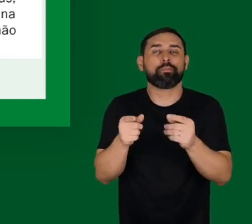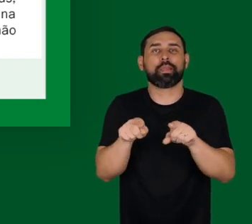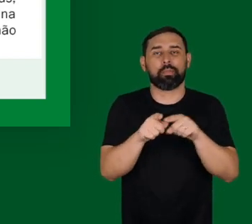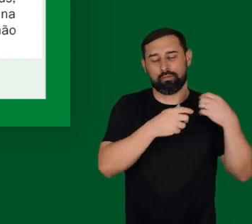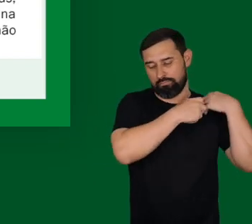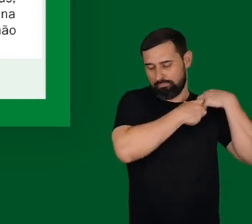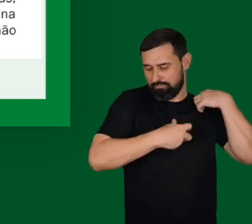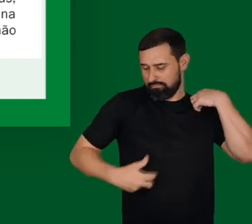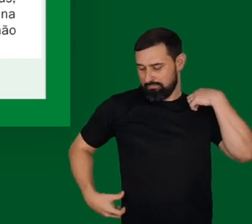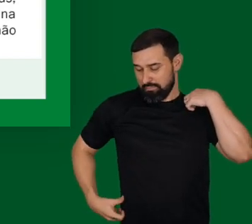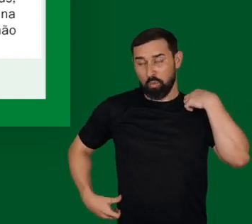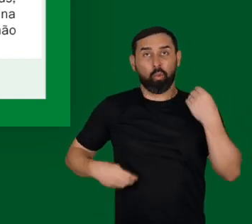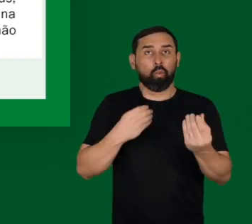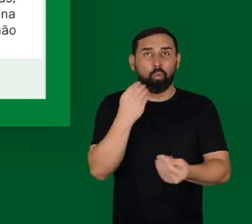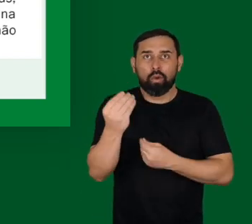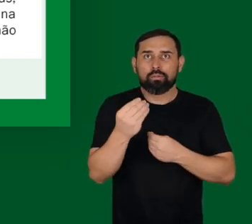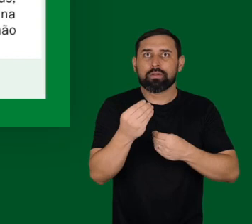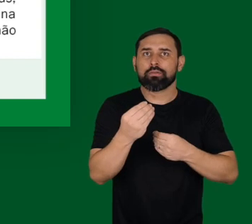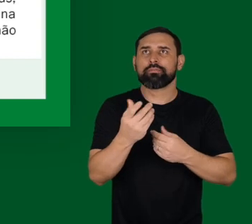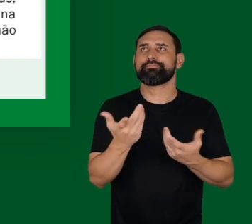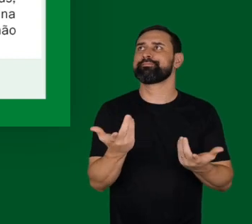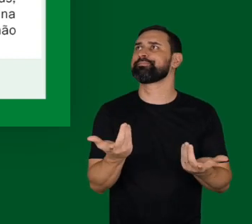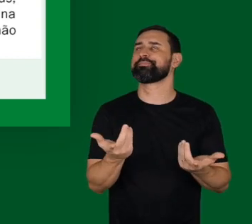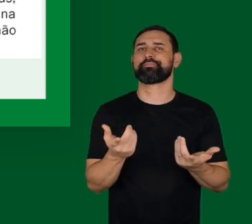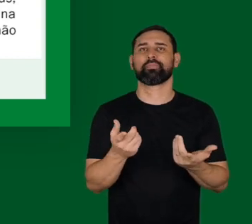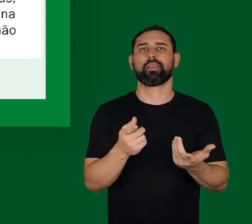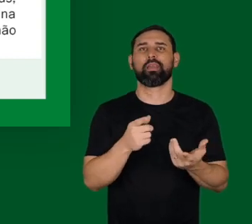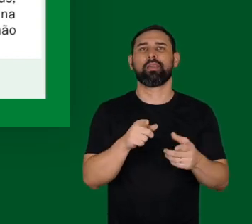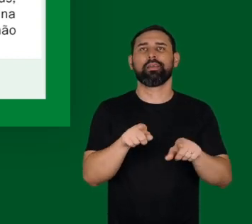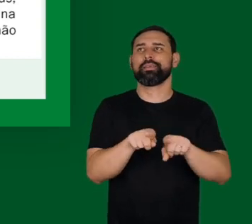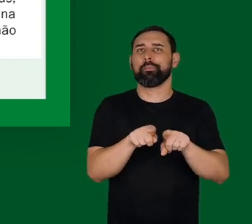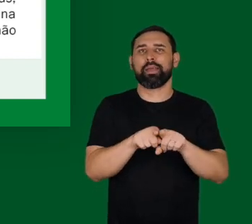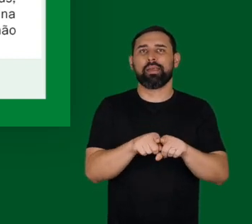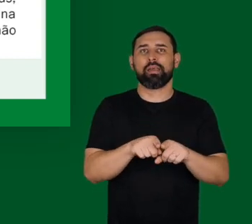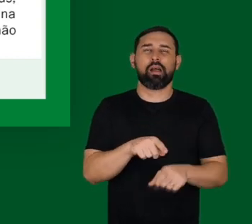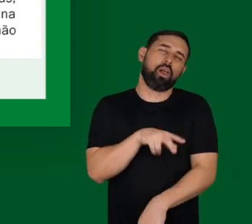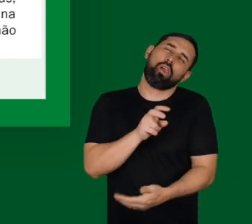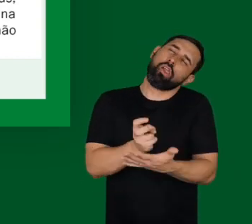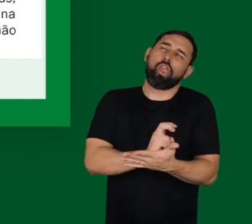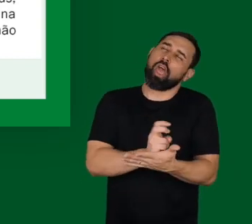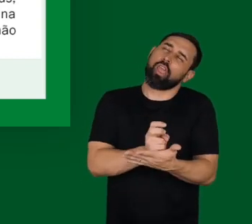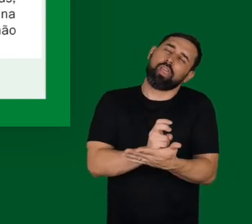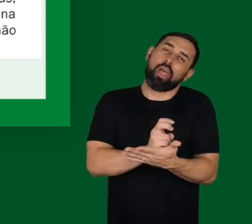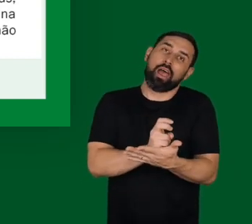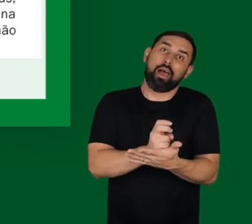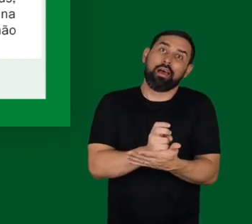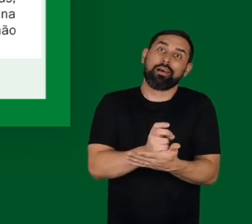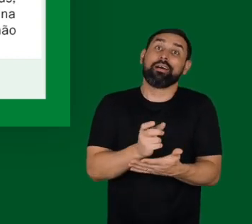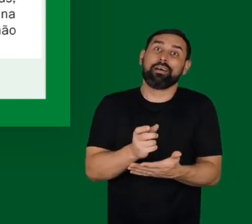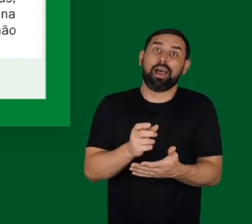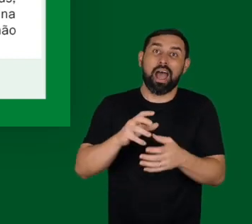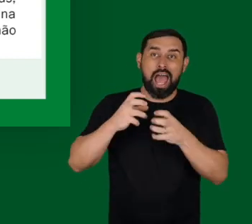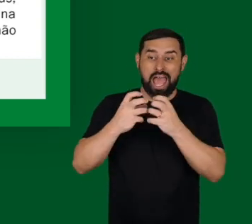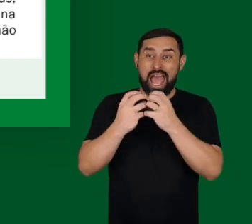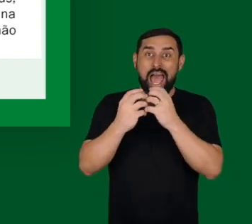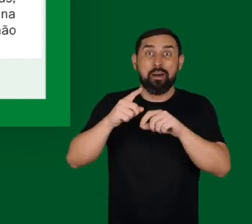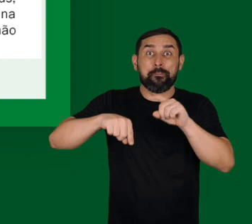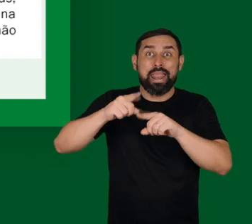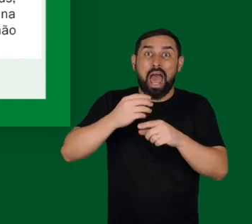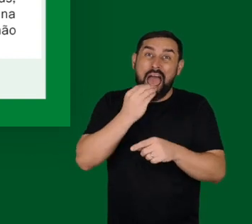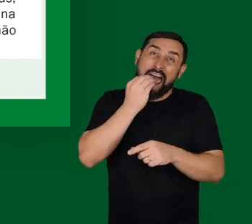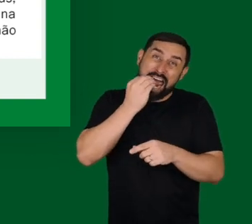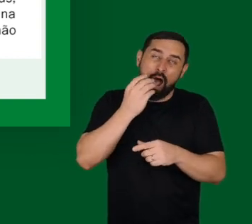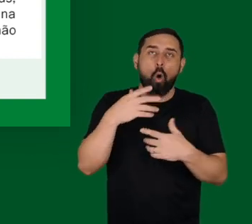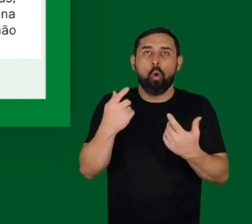criança para o pronto-socorro, né? A forma que fixou o cinto de segurança no carro. Não introduzir